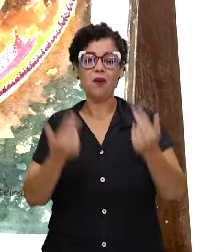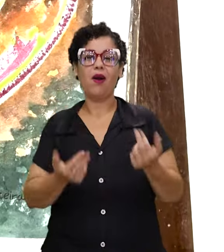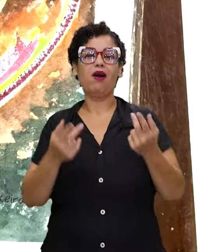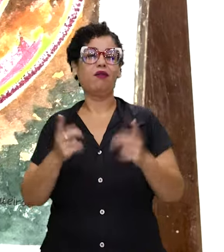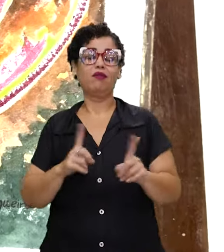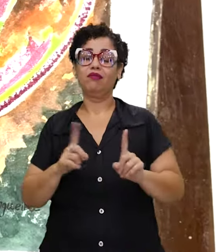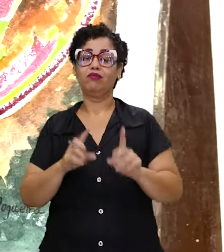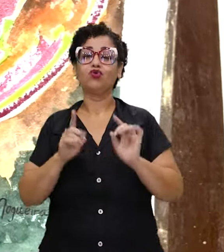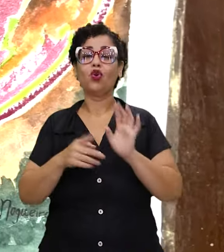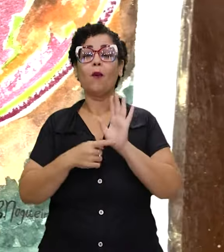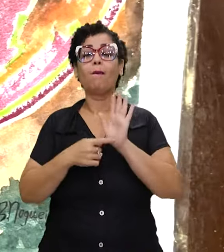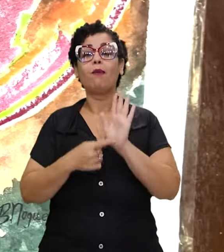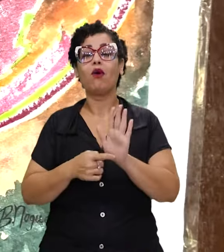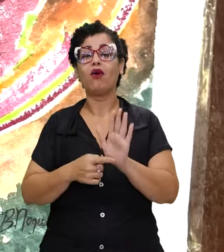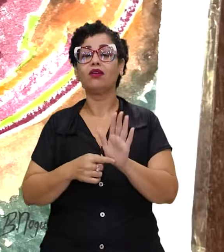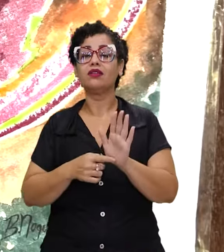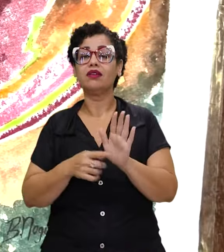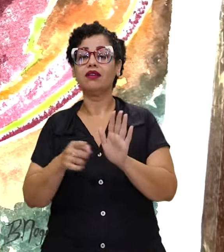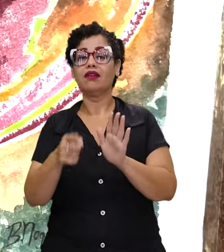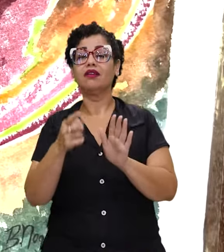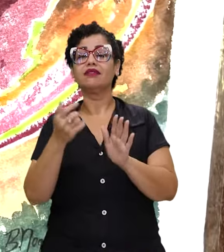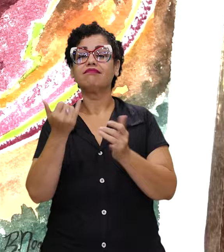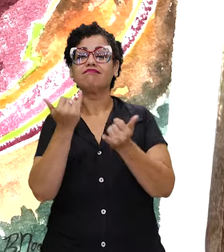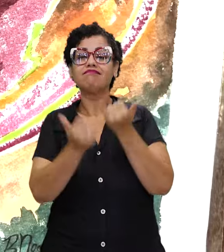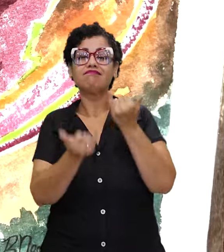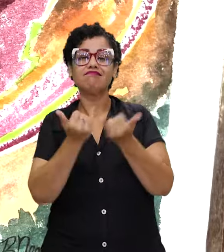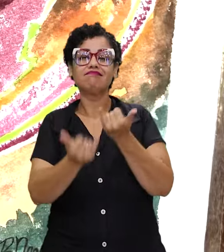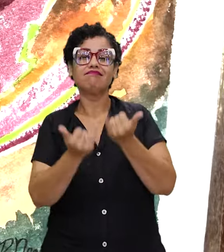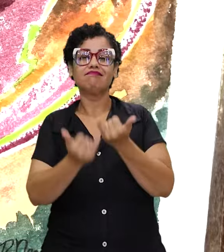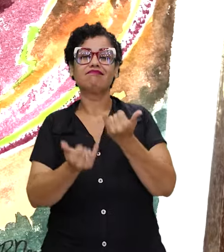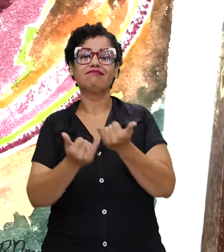determinada cultura, mas sim